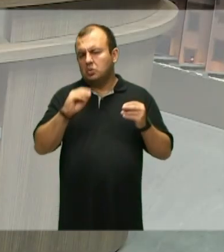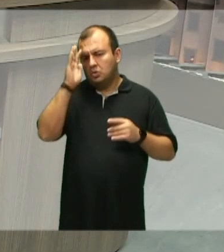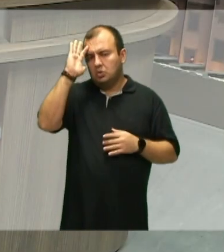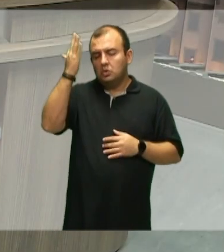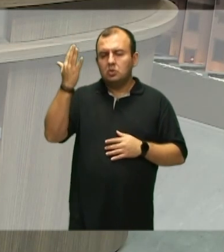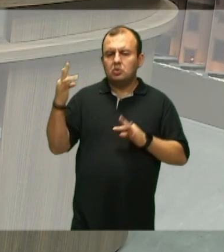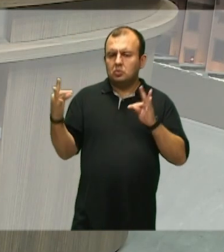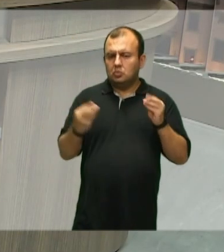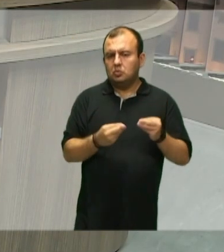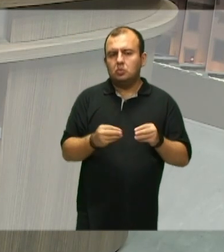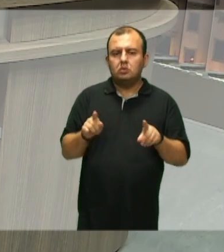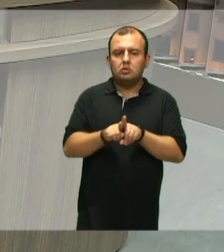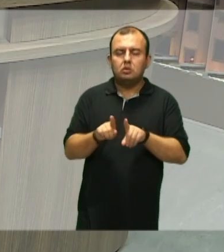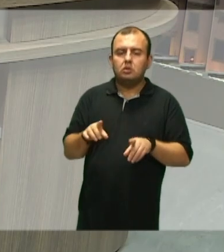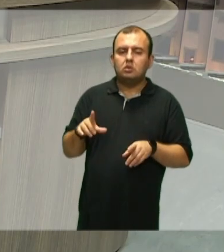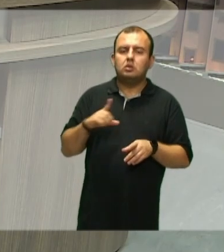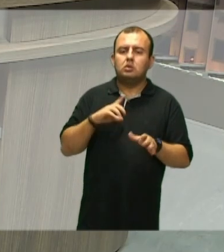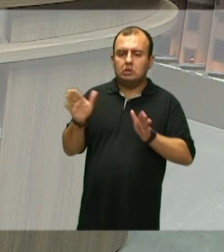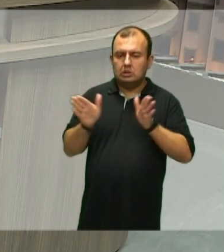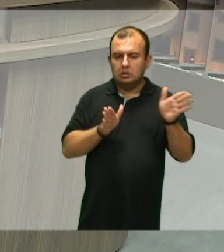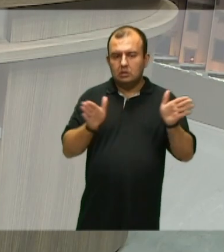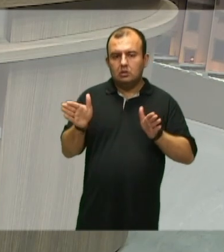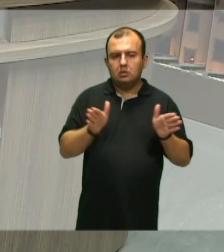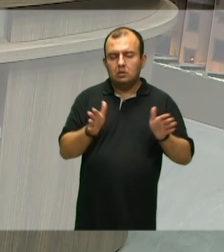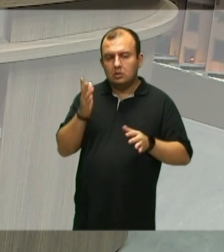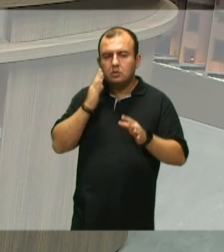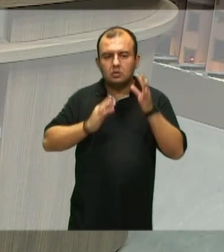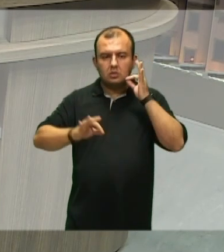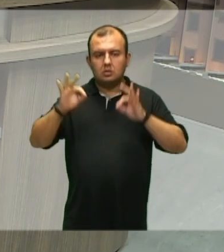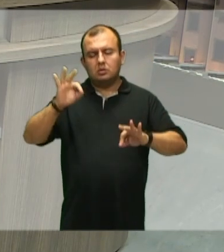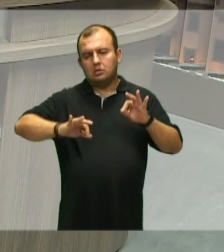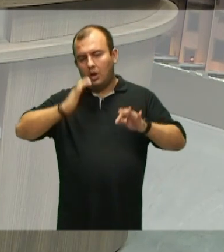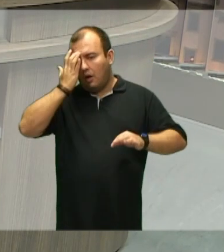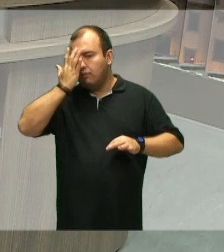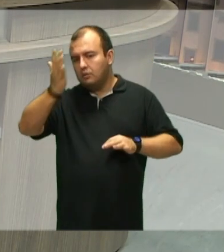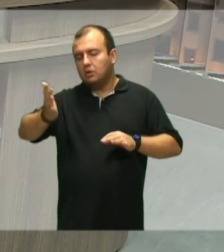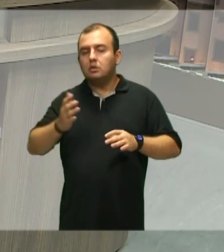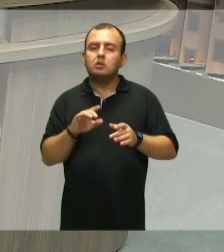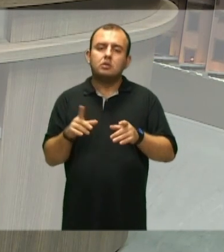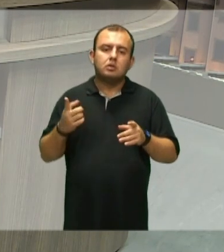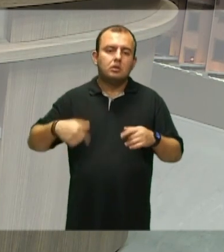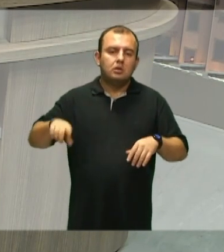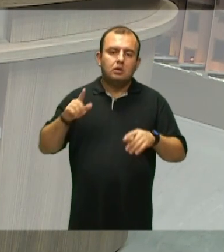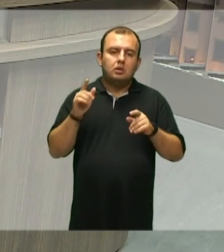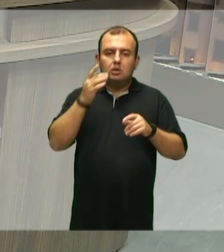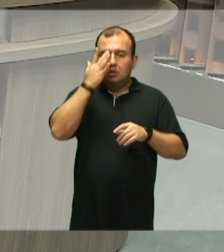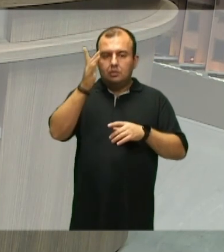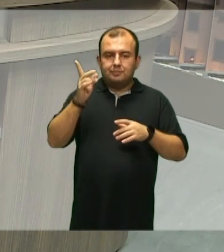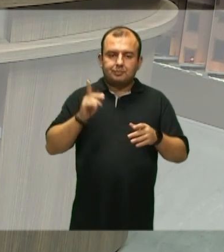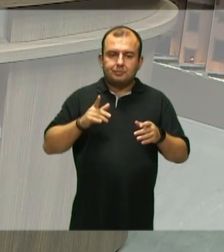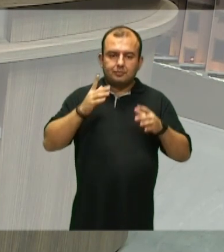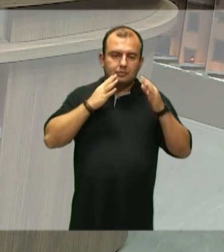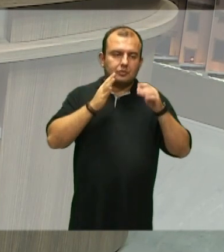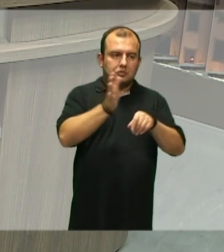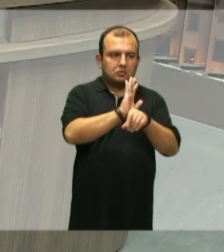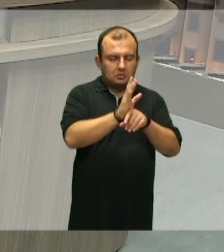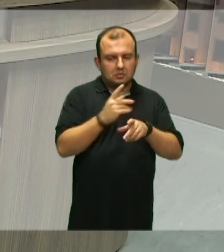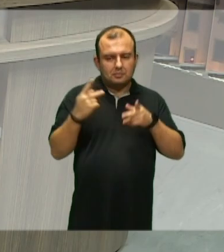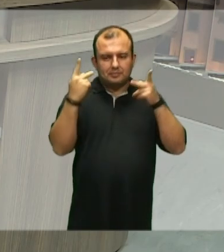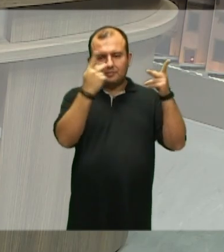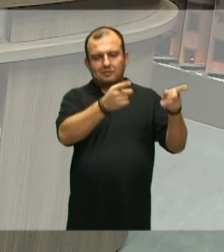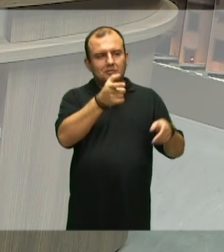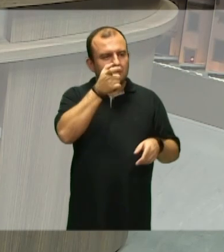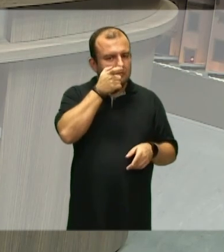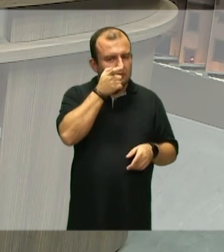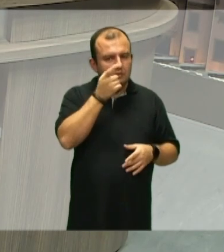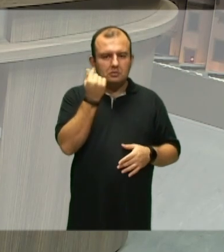Todo mundo tem acesso ao teatro, é fácil. Isso. Hoje em dia não está fácil nem para ir ao cinema. Não. Né? A